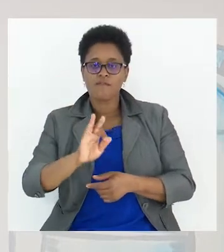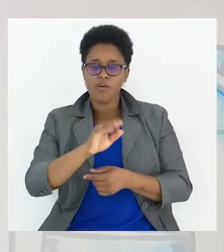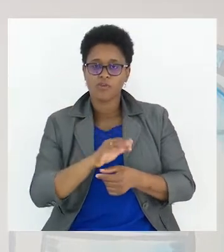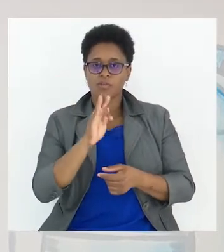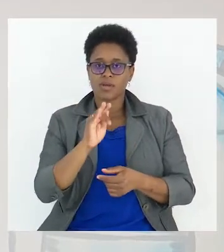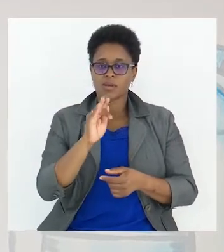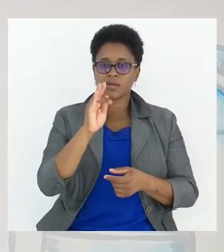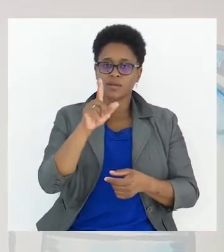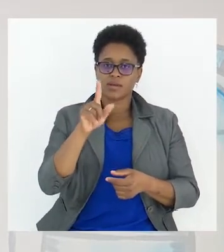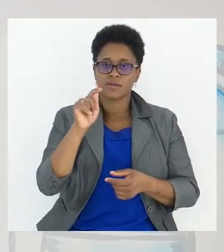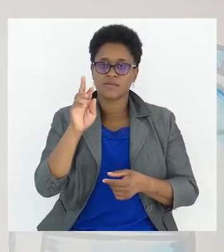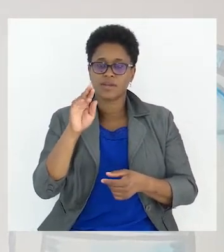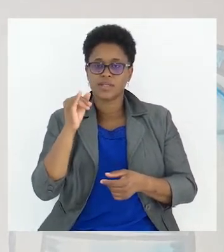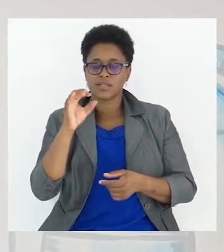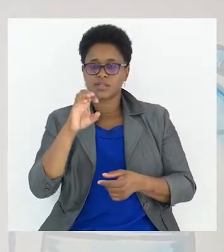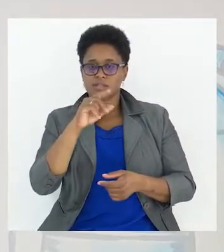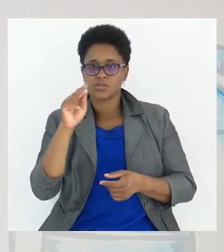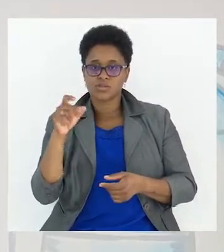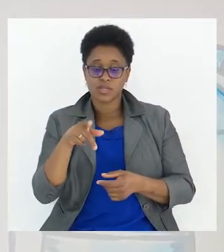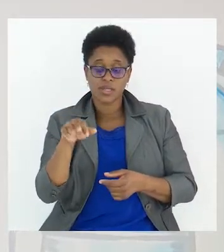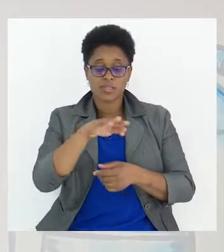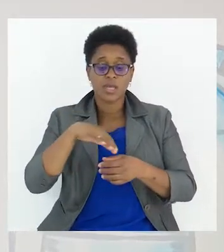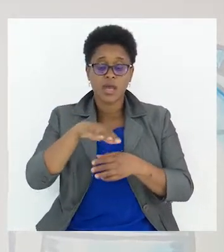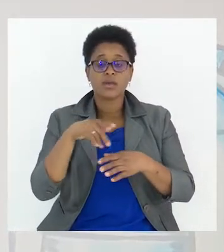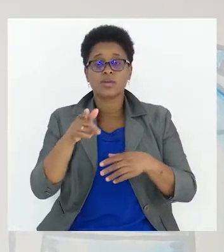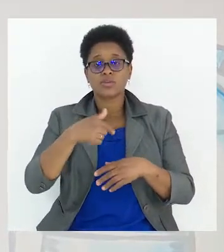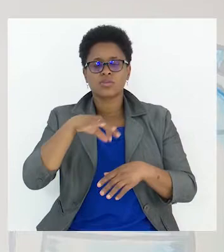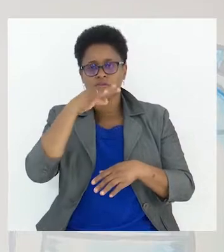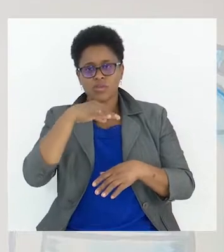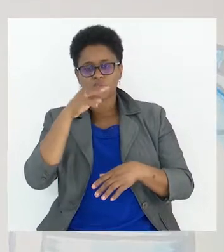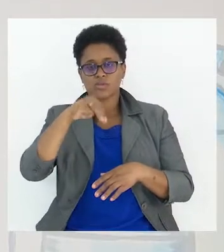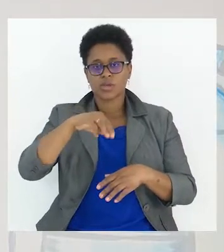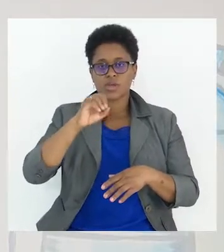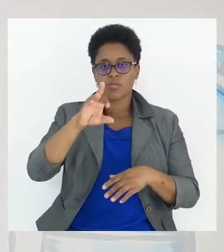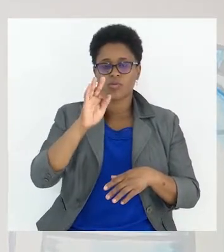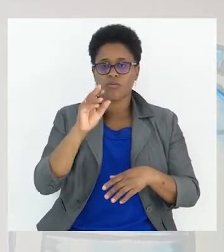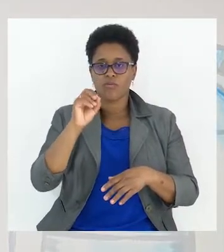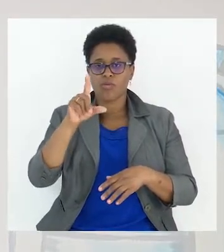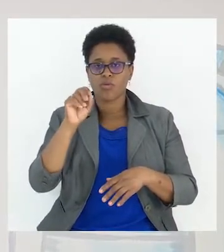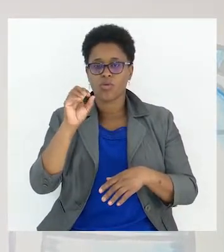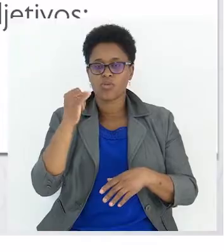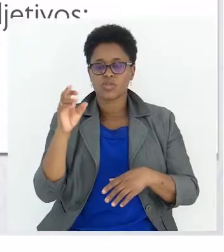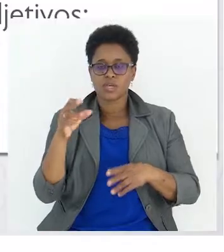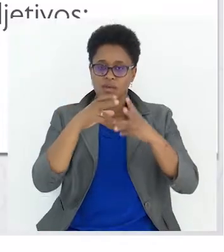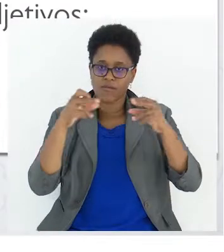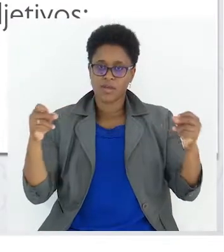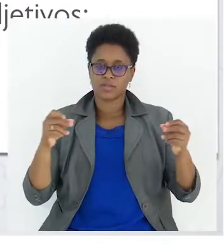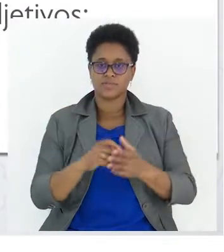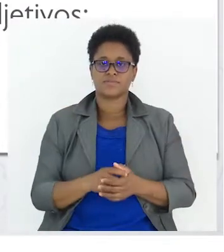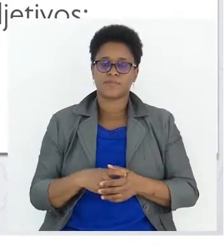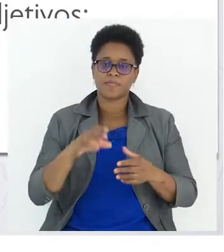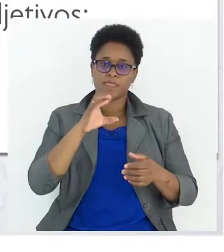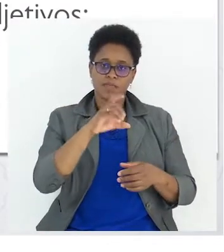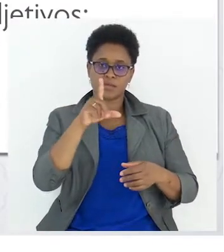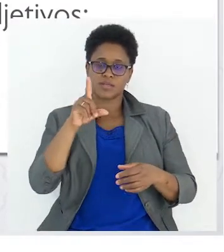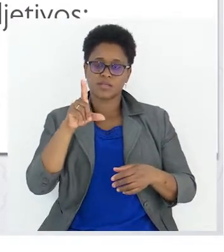flexões, e então é nessa área que nós falamos daquilo que é morfologia da frase. As